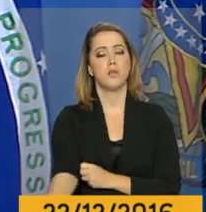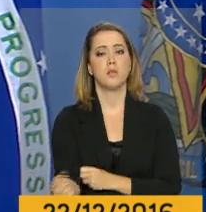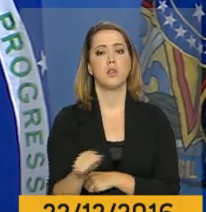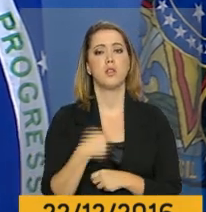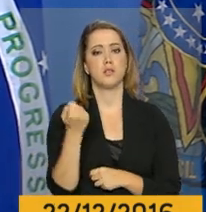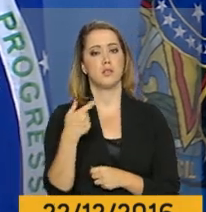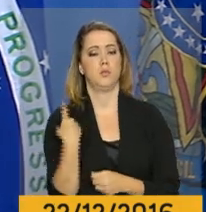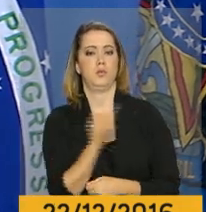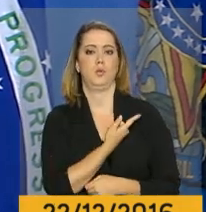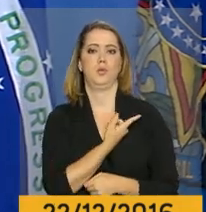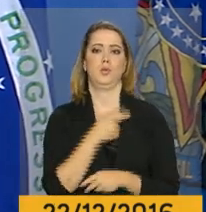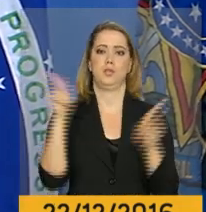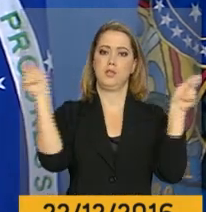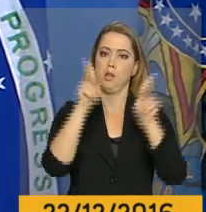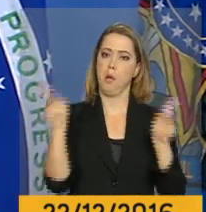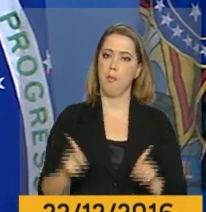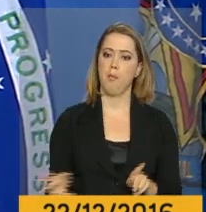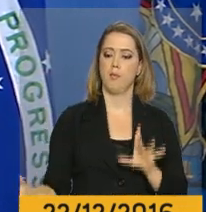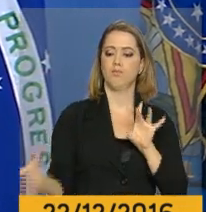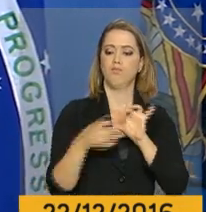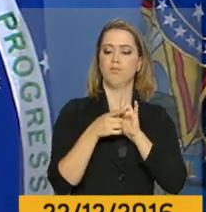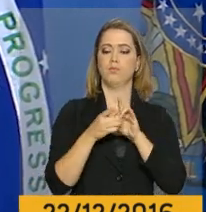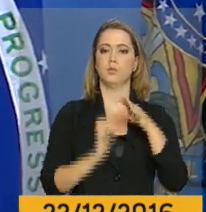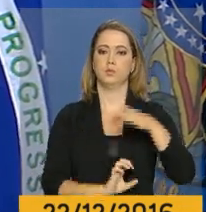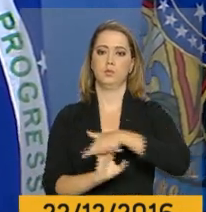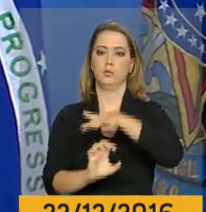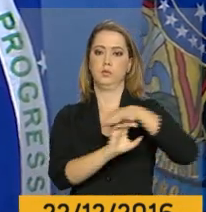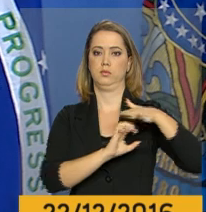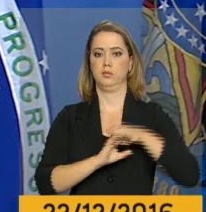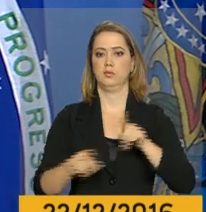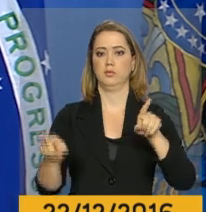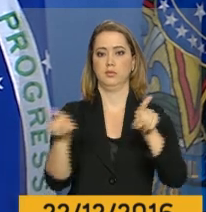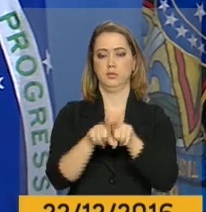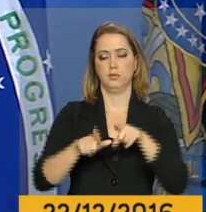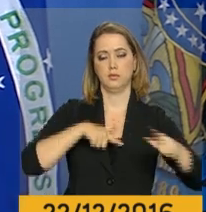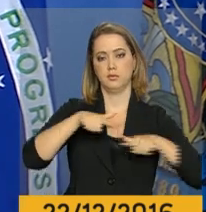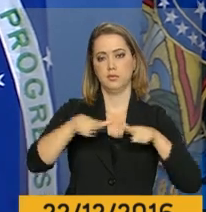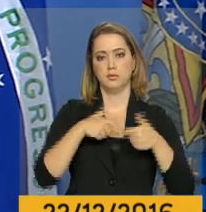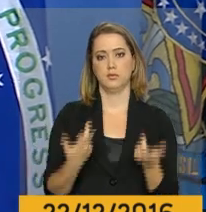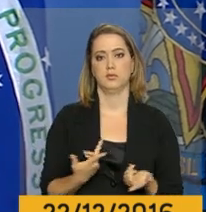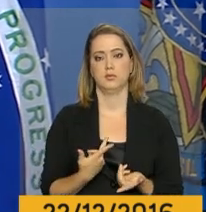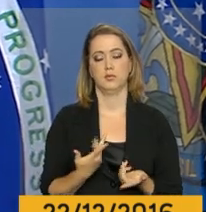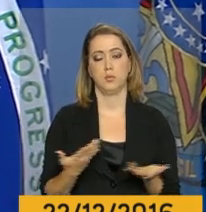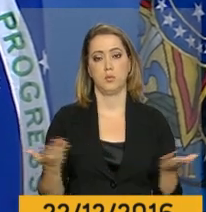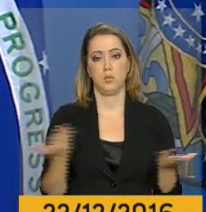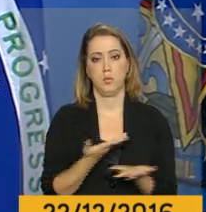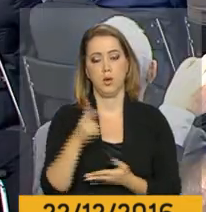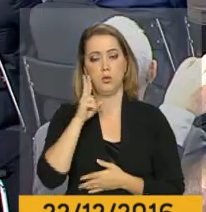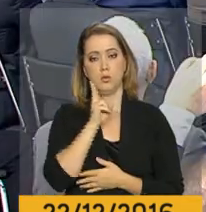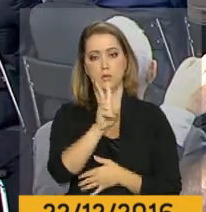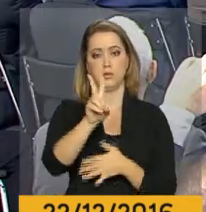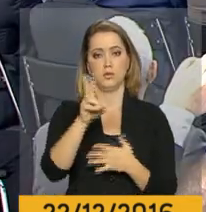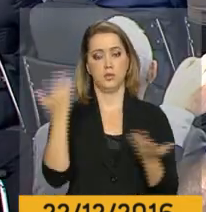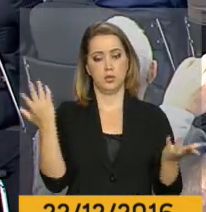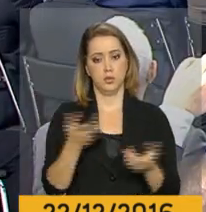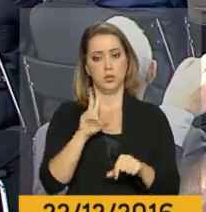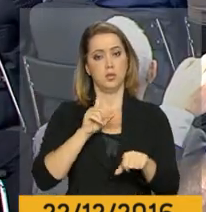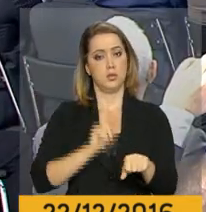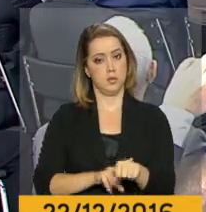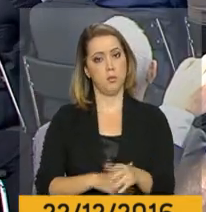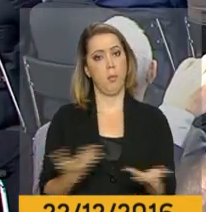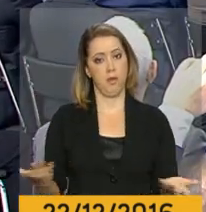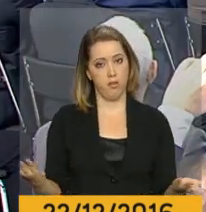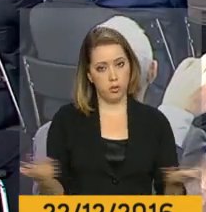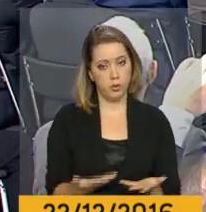a paz entre trabalhadores e empregadores. Eu vejo que este momento, portanto, Ronaldo,